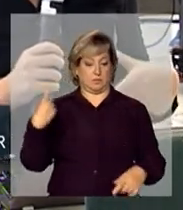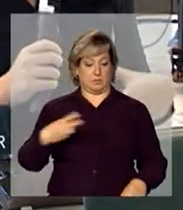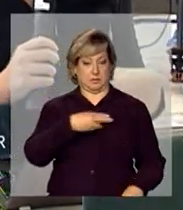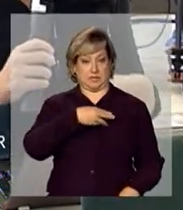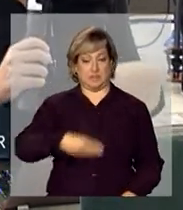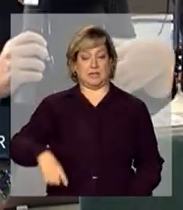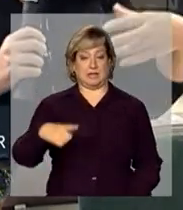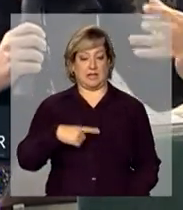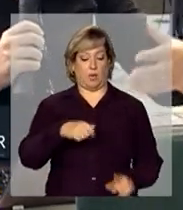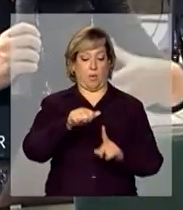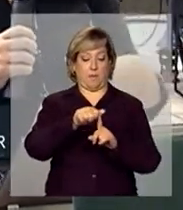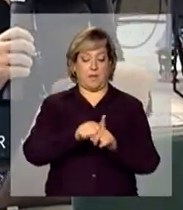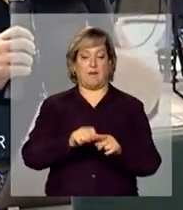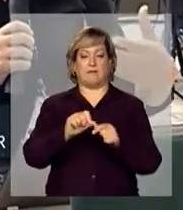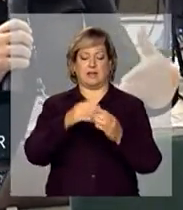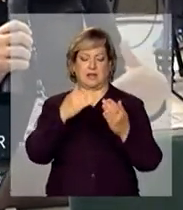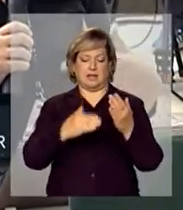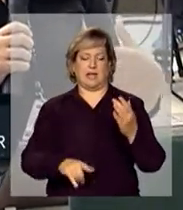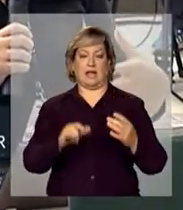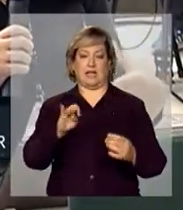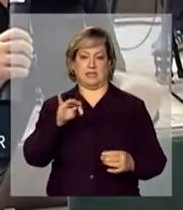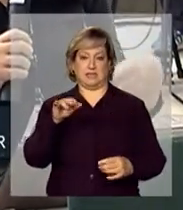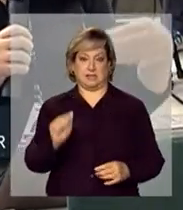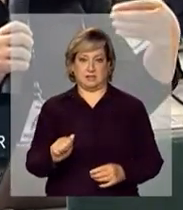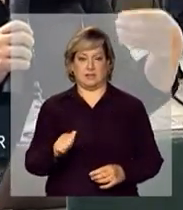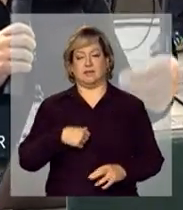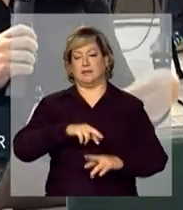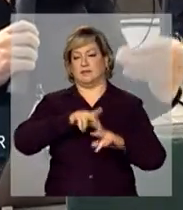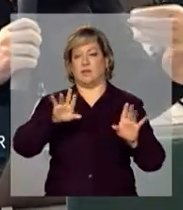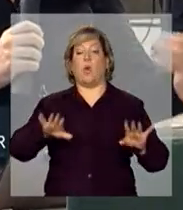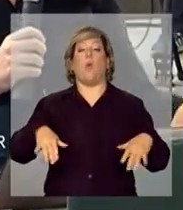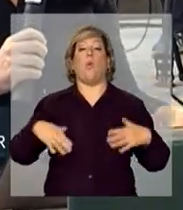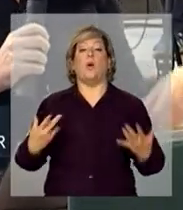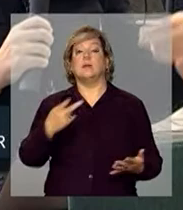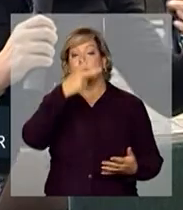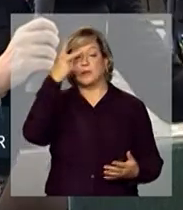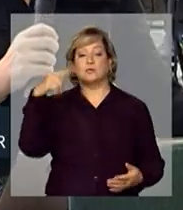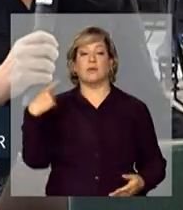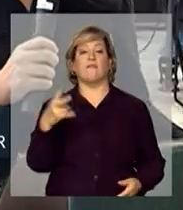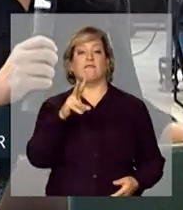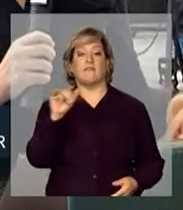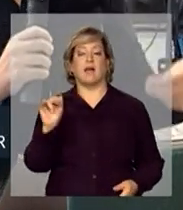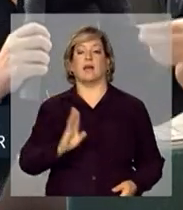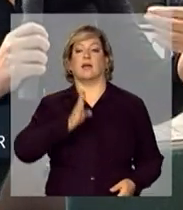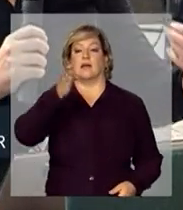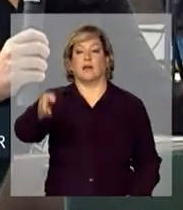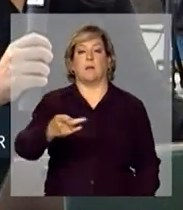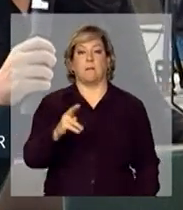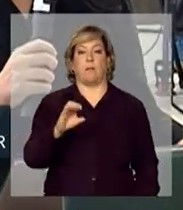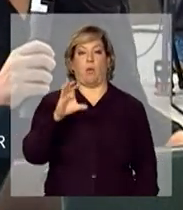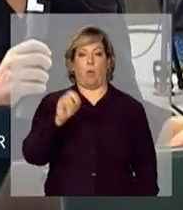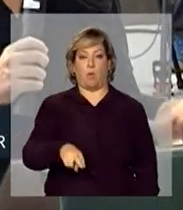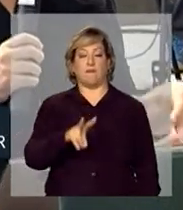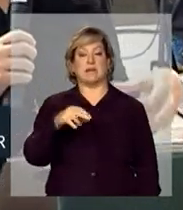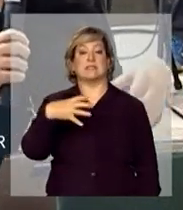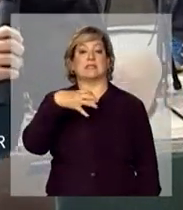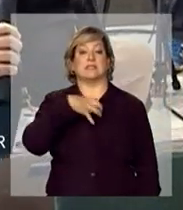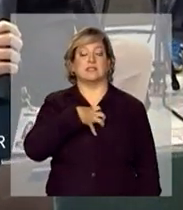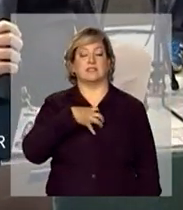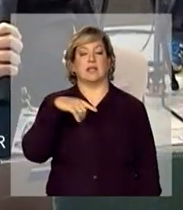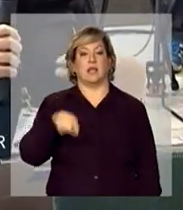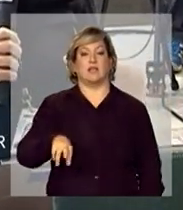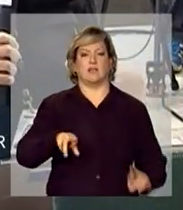produtos essenciais e tem uma série de medidas que estão em andamento Quando é que o consumidor na prática ele vai ao Procon ele vai sentir essa diferença